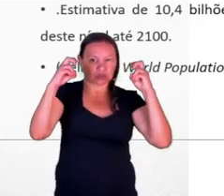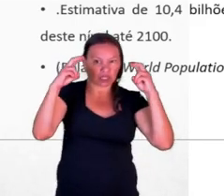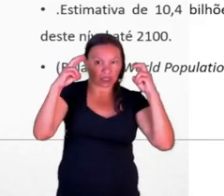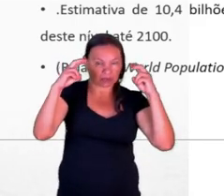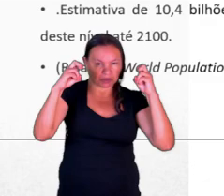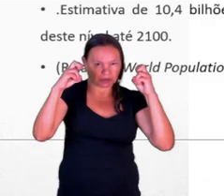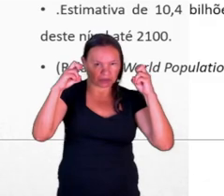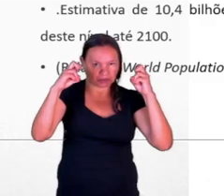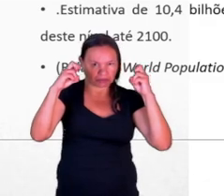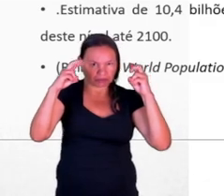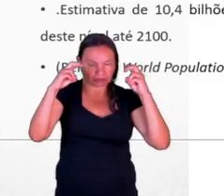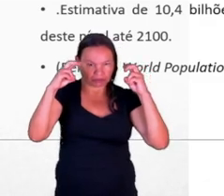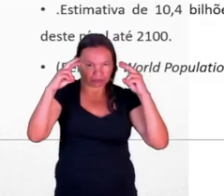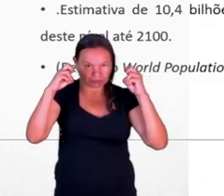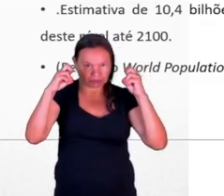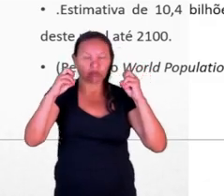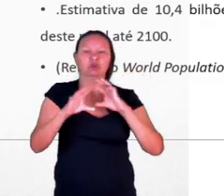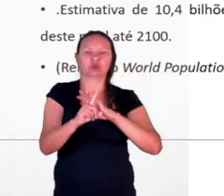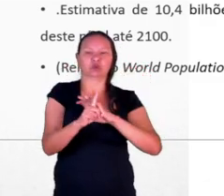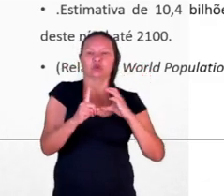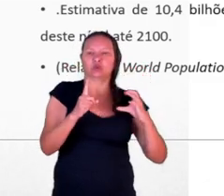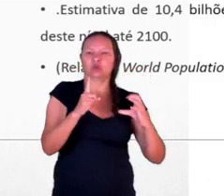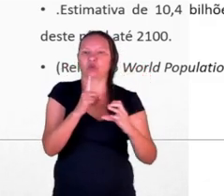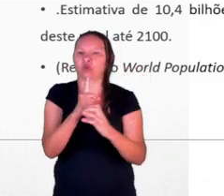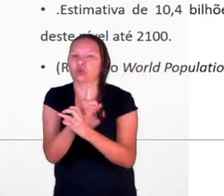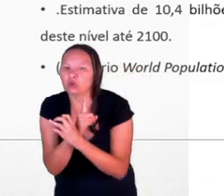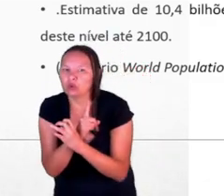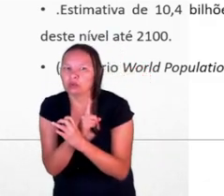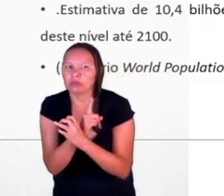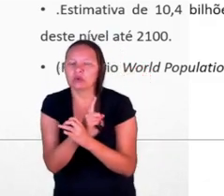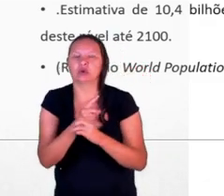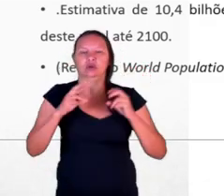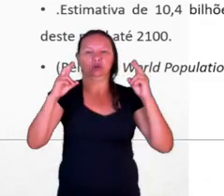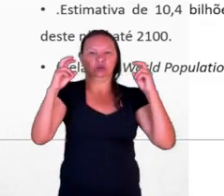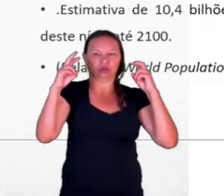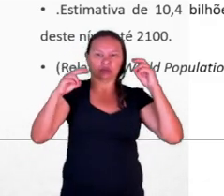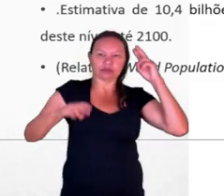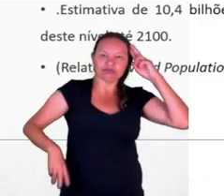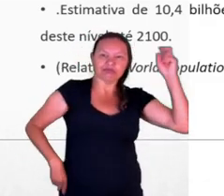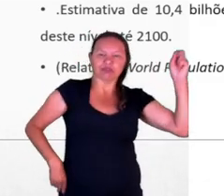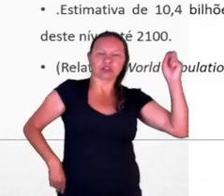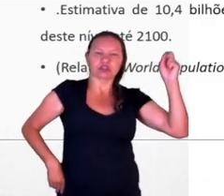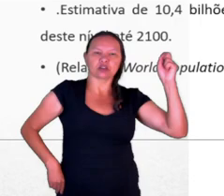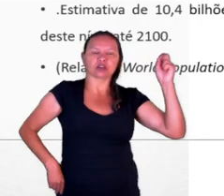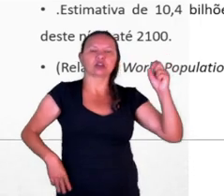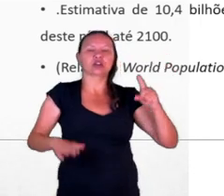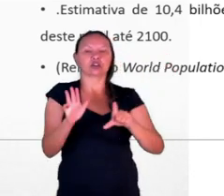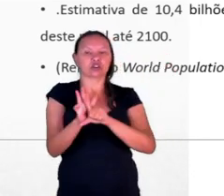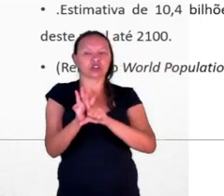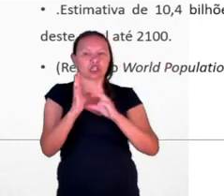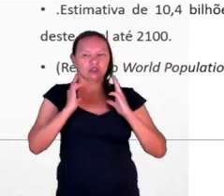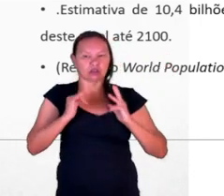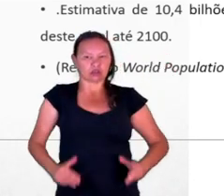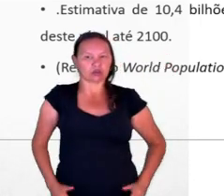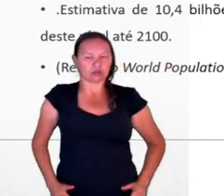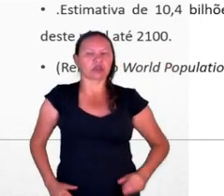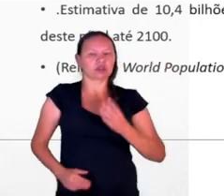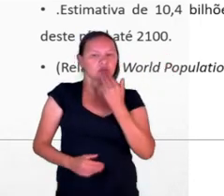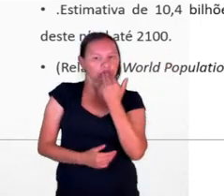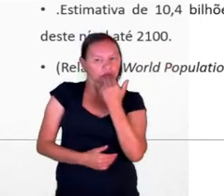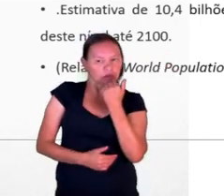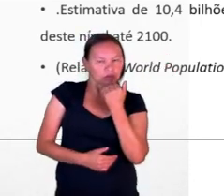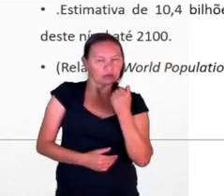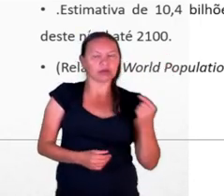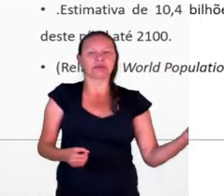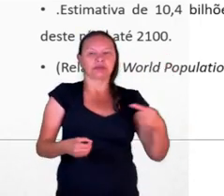contexto um pouco do contexto Global um um pouco da do histórico do direito humano à alimentação depois nós vamos